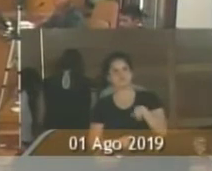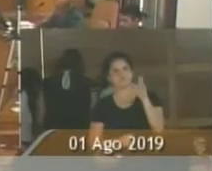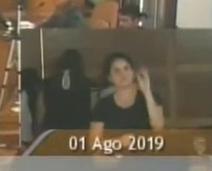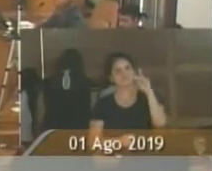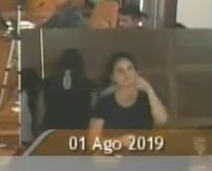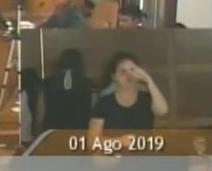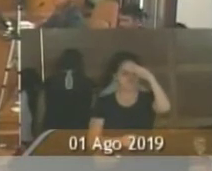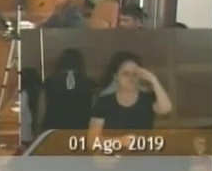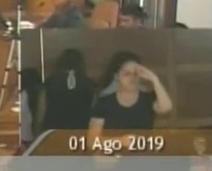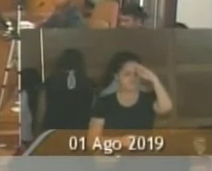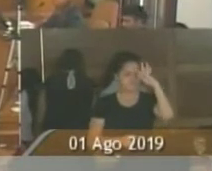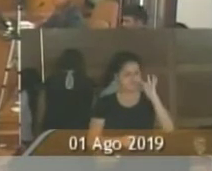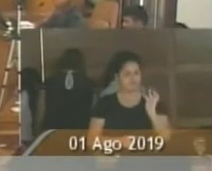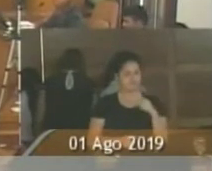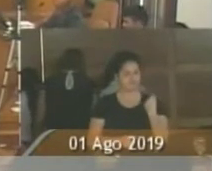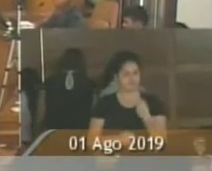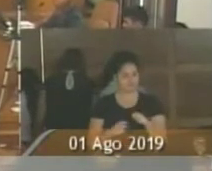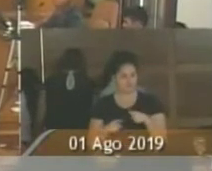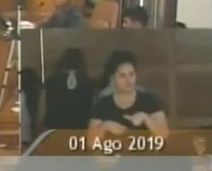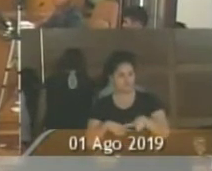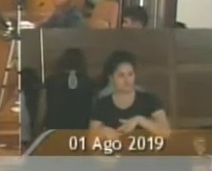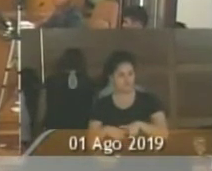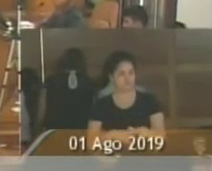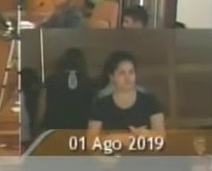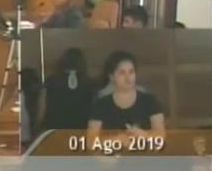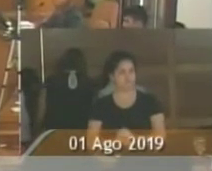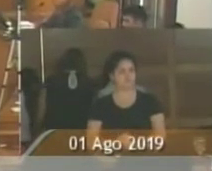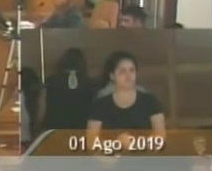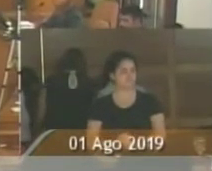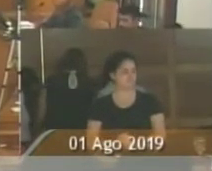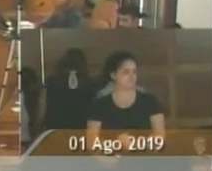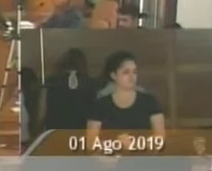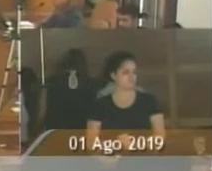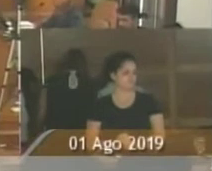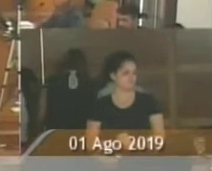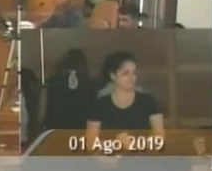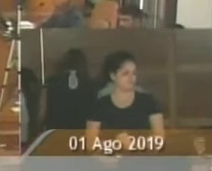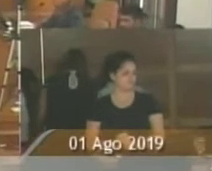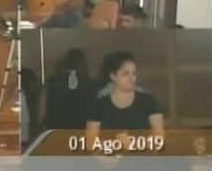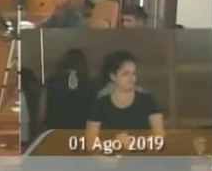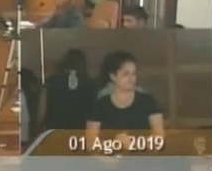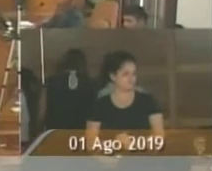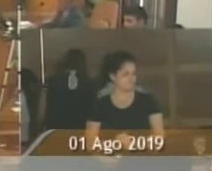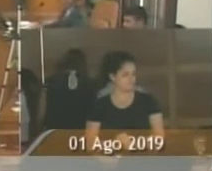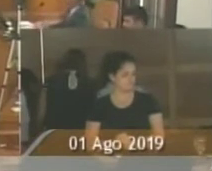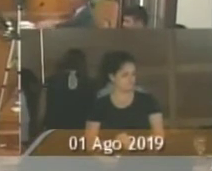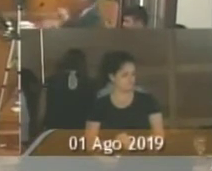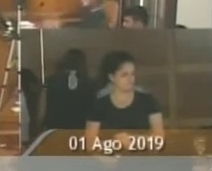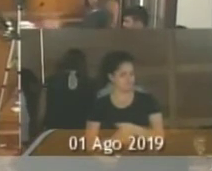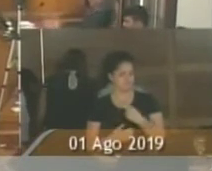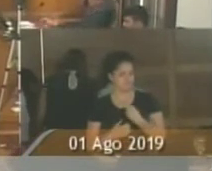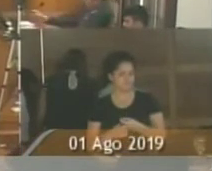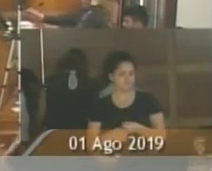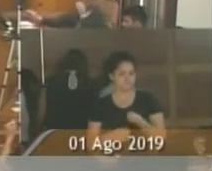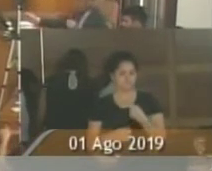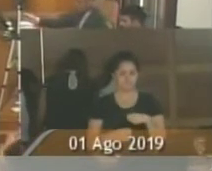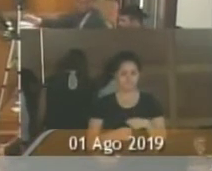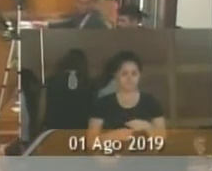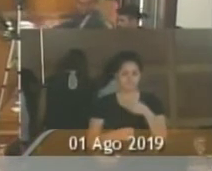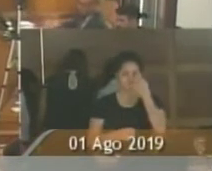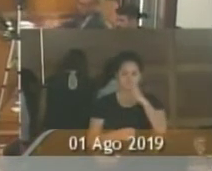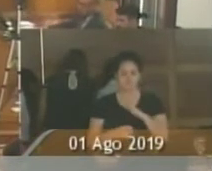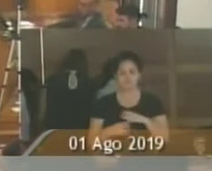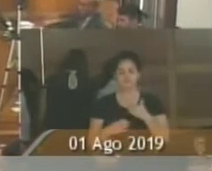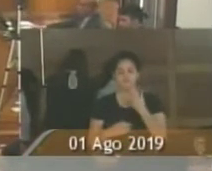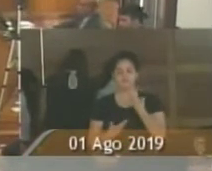Nós estamos trabalhando nesse sentido. A maturidade política me ensina o seguinte: não importa quem fez, não importa quem